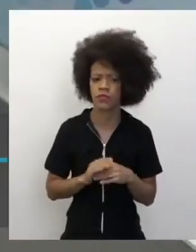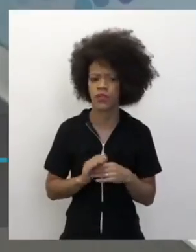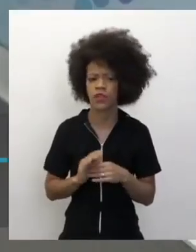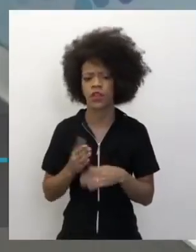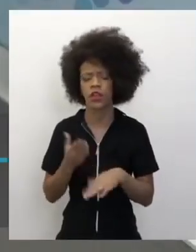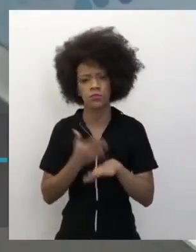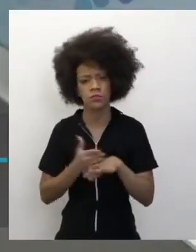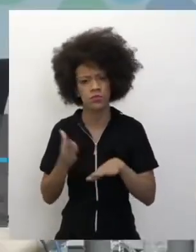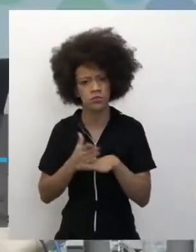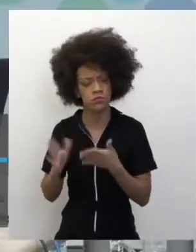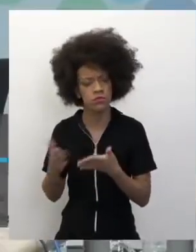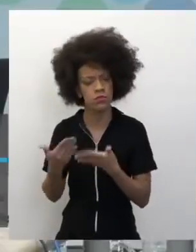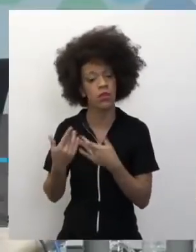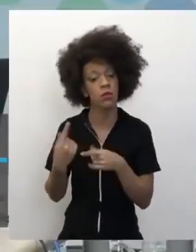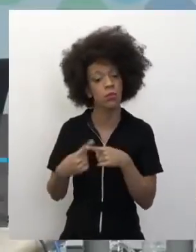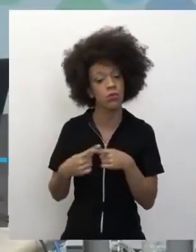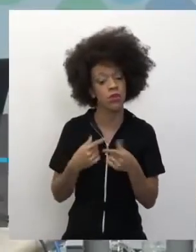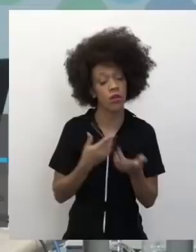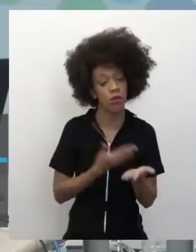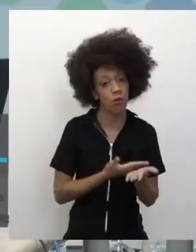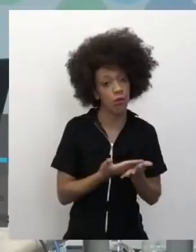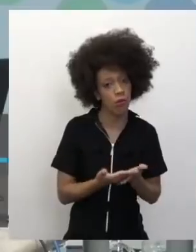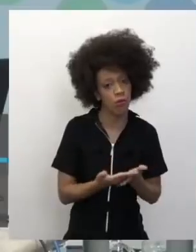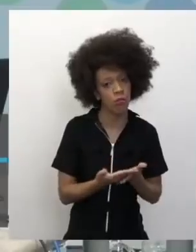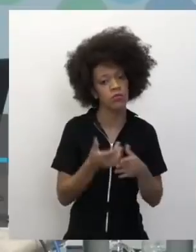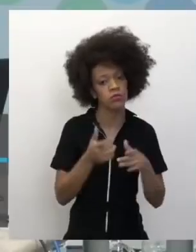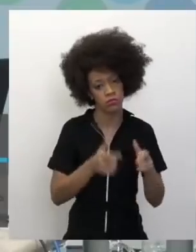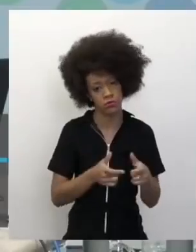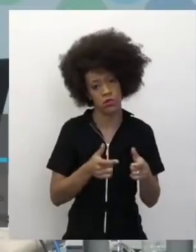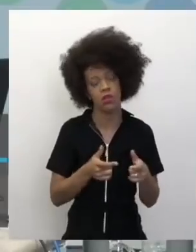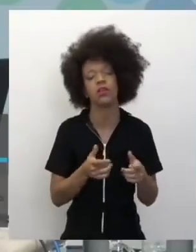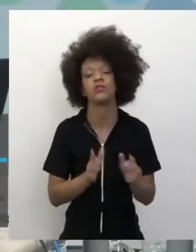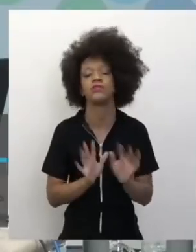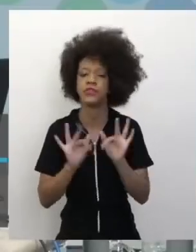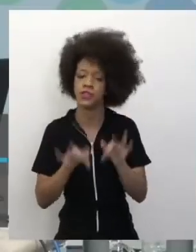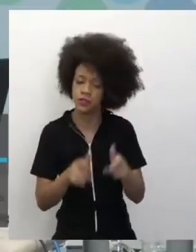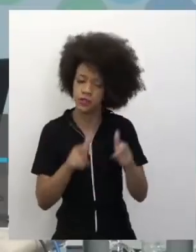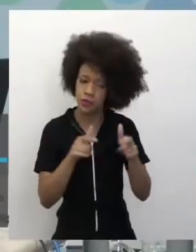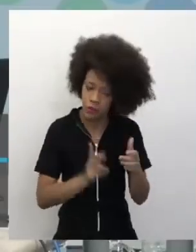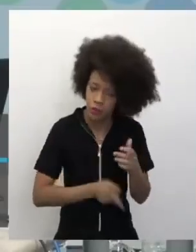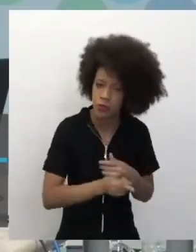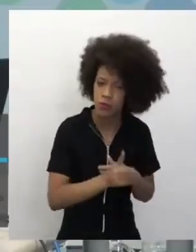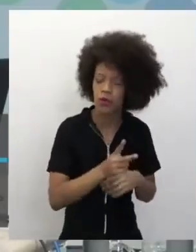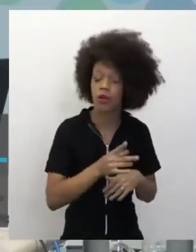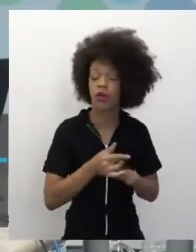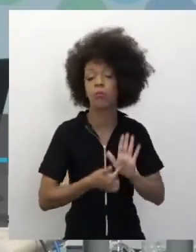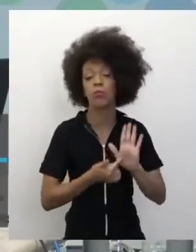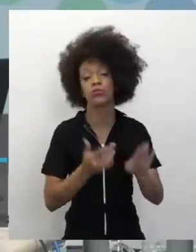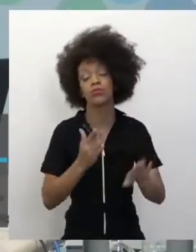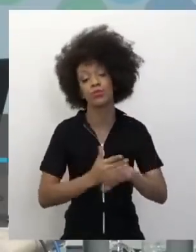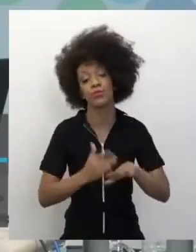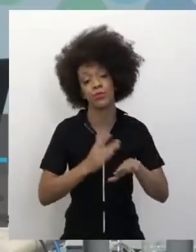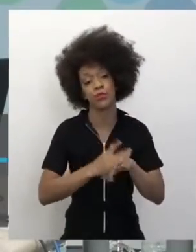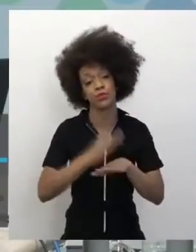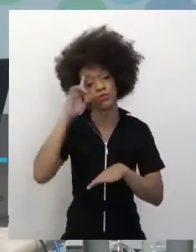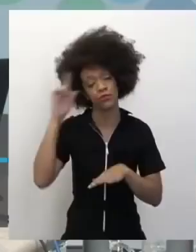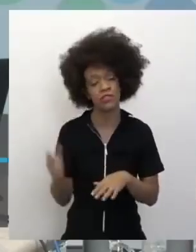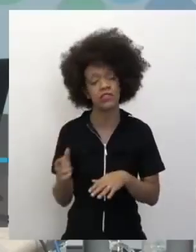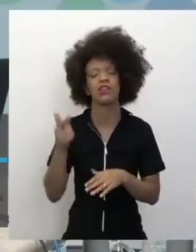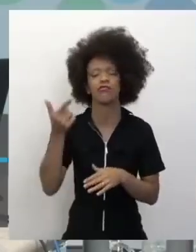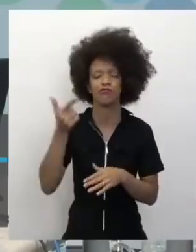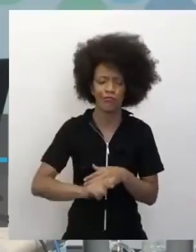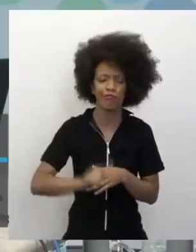por isso, porque ele começa num lugar e termina no mesmo lugar, mostrando aí a rotina, o que vocês falaram de ser